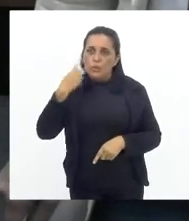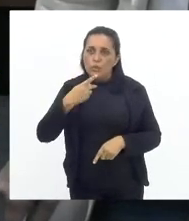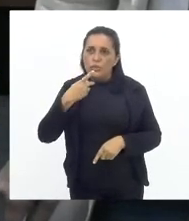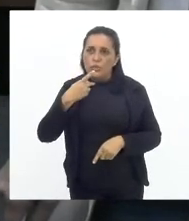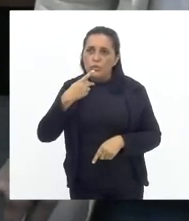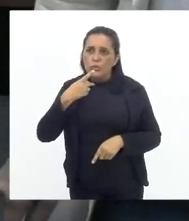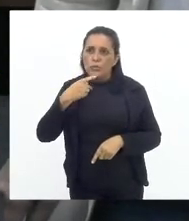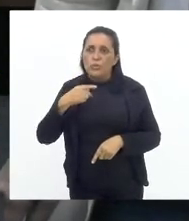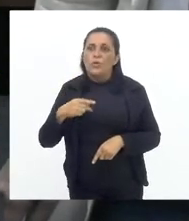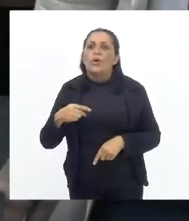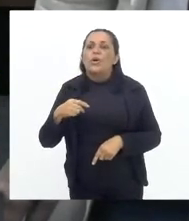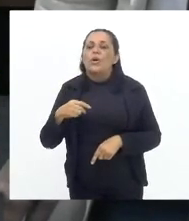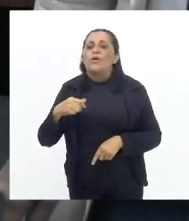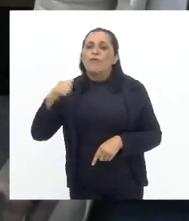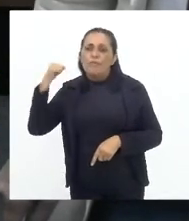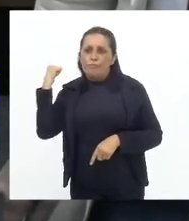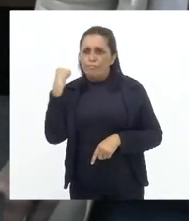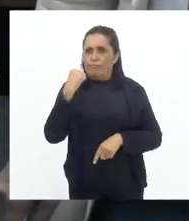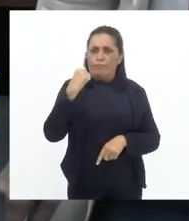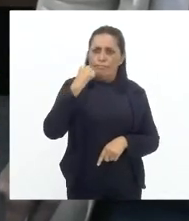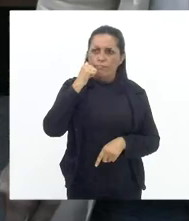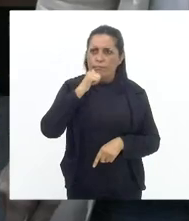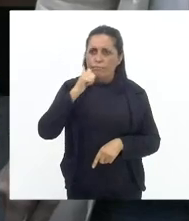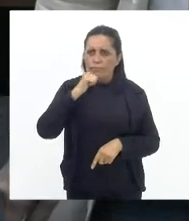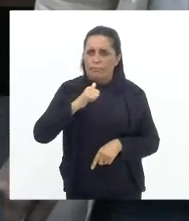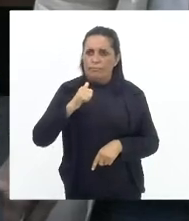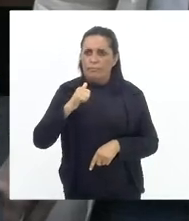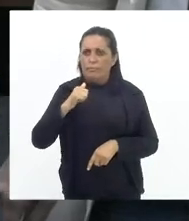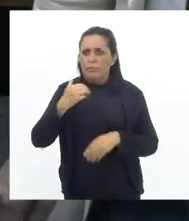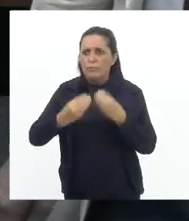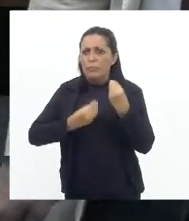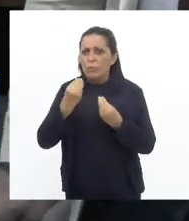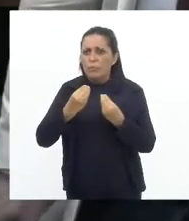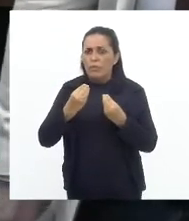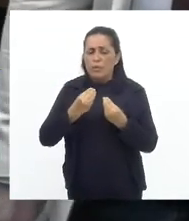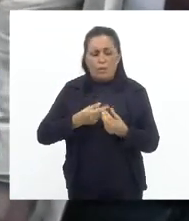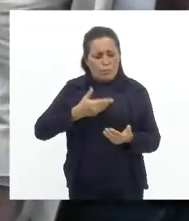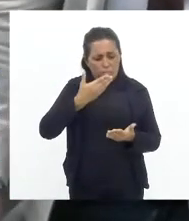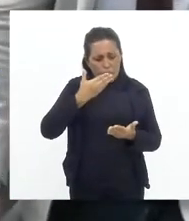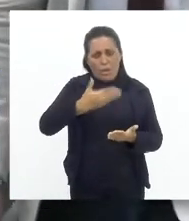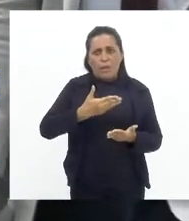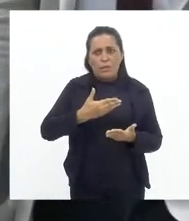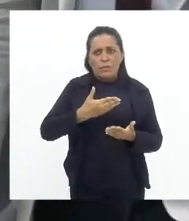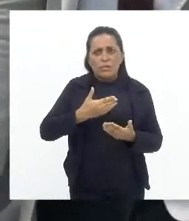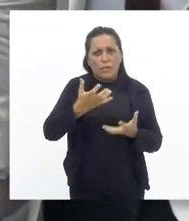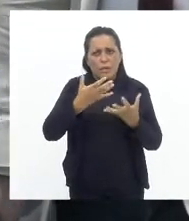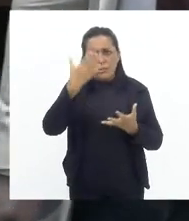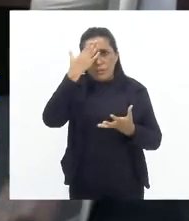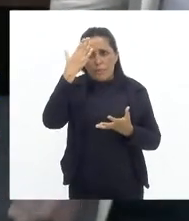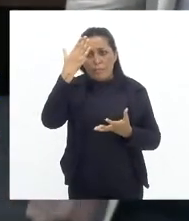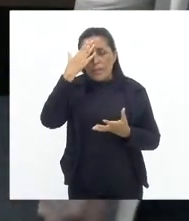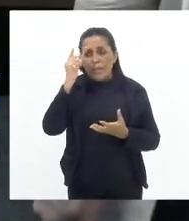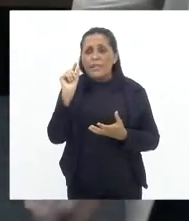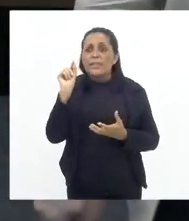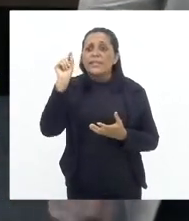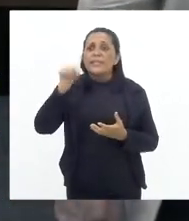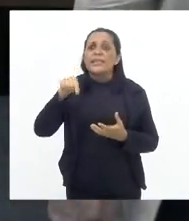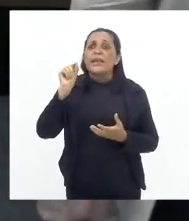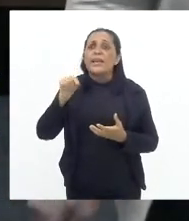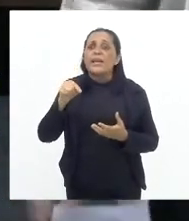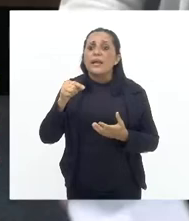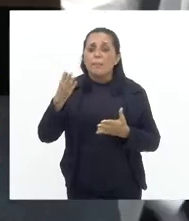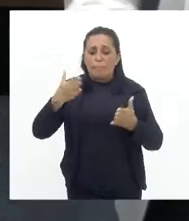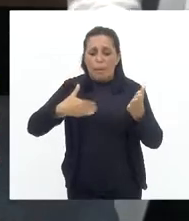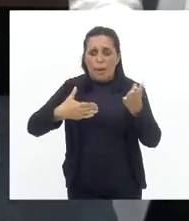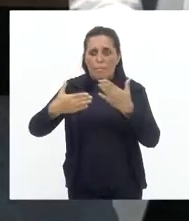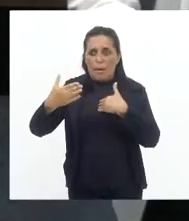resposta até hoje e Eu exijo e sobretudo os eleitores deles exigem saber quem lucrou